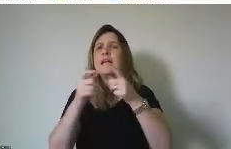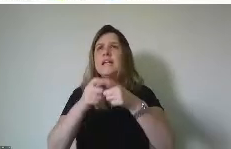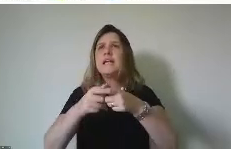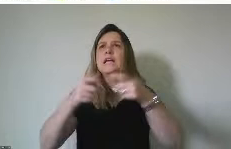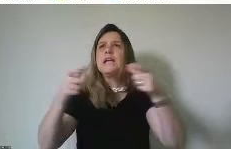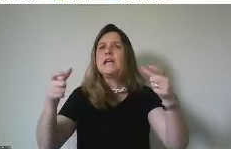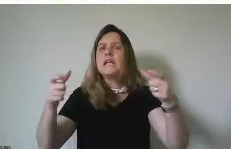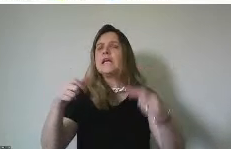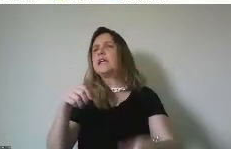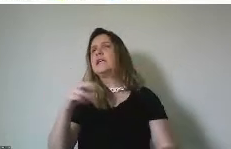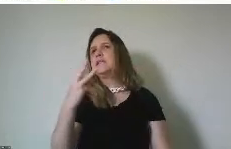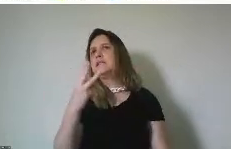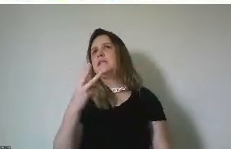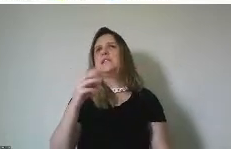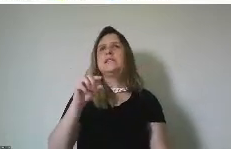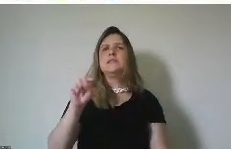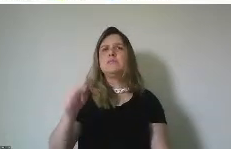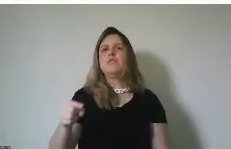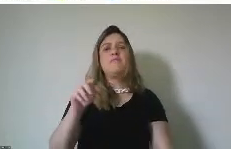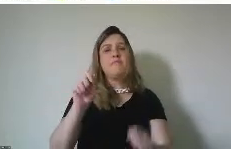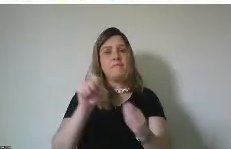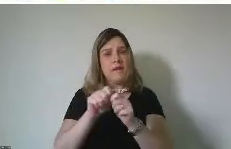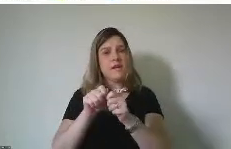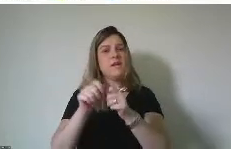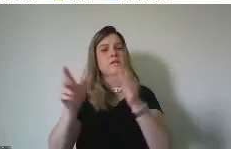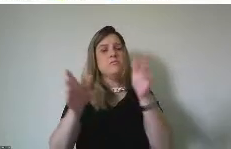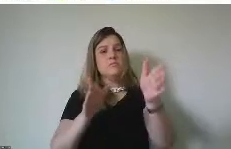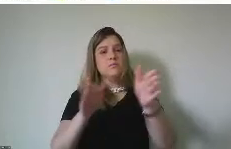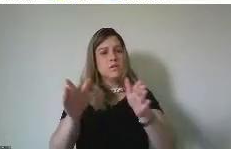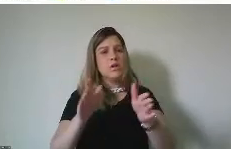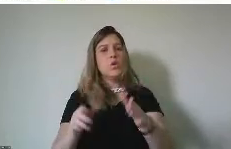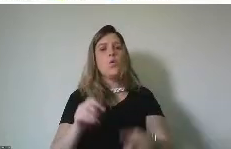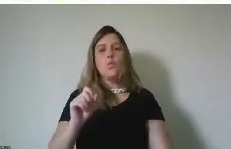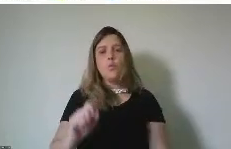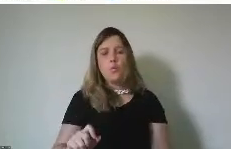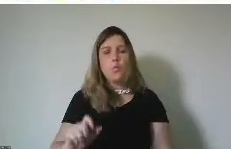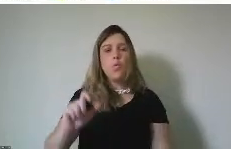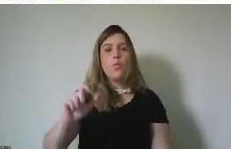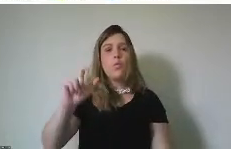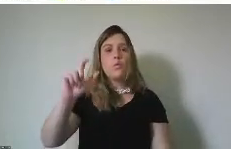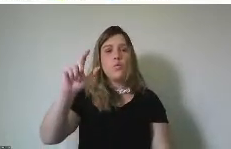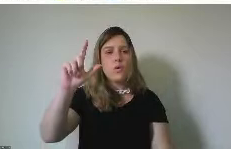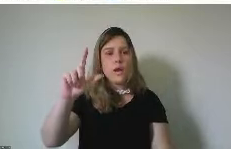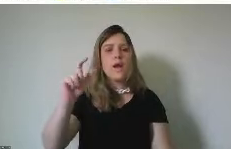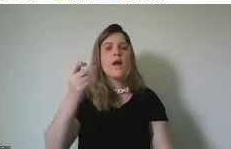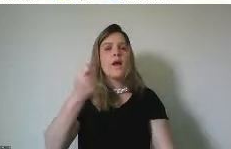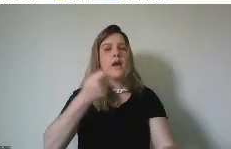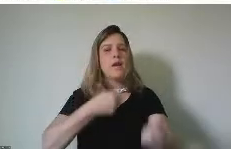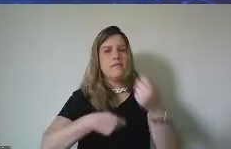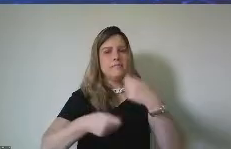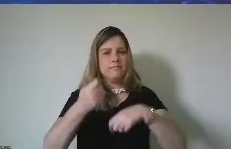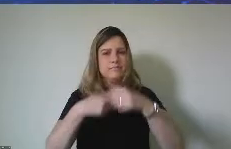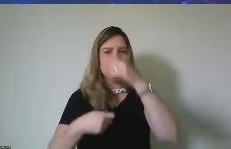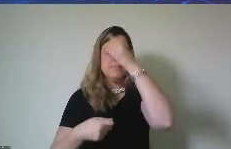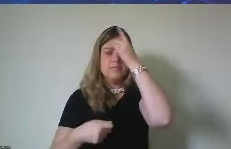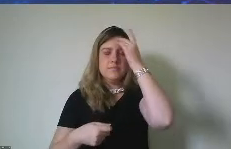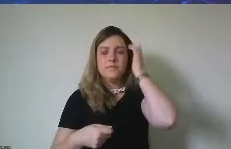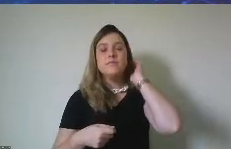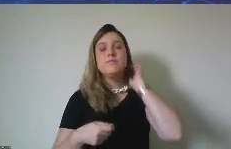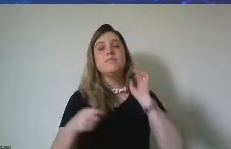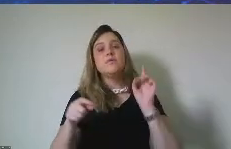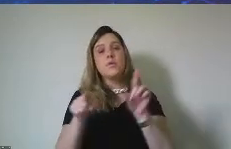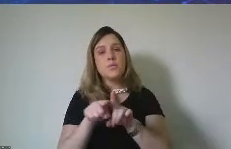mesmas taxas do passado com o aumento da eletrificação da economia as emissões Americanas sobem porque